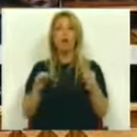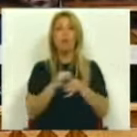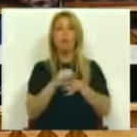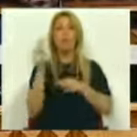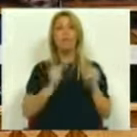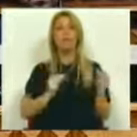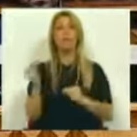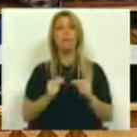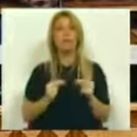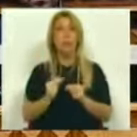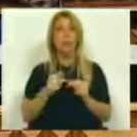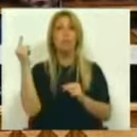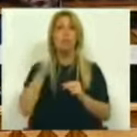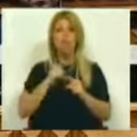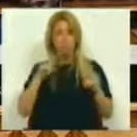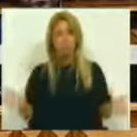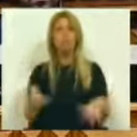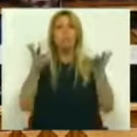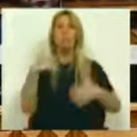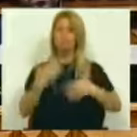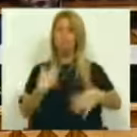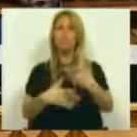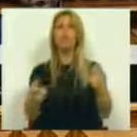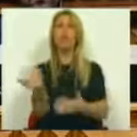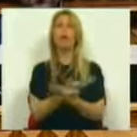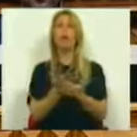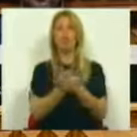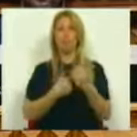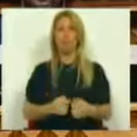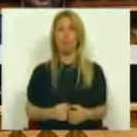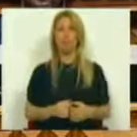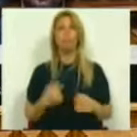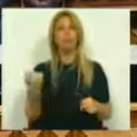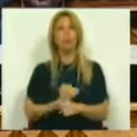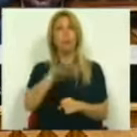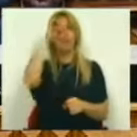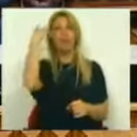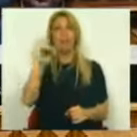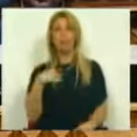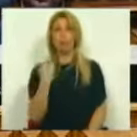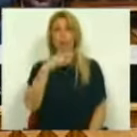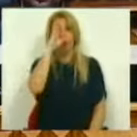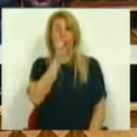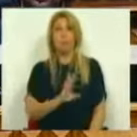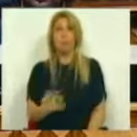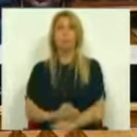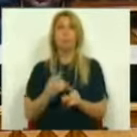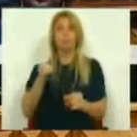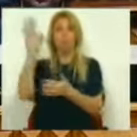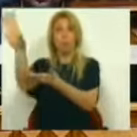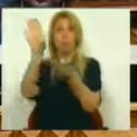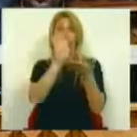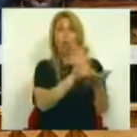financeiro, deve relançar e dinamizar a economia. A tarefa é difícil, como todos sabemos, porque o financiamento